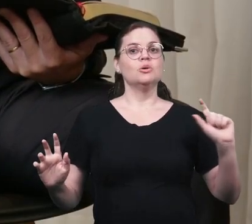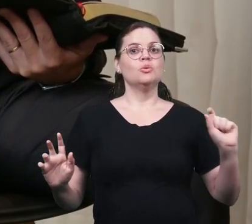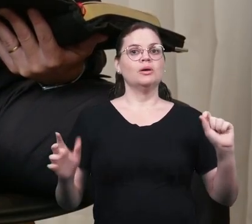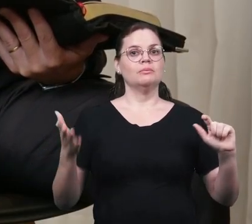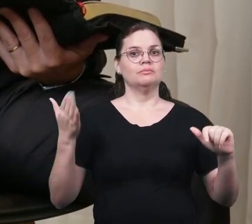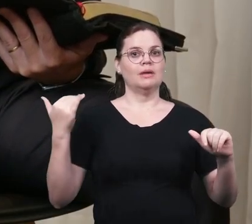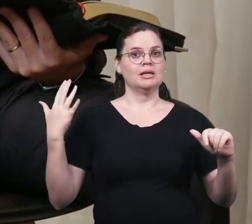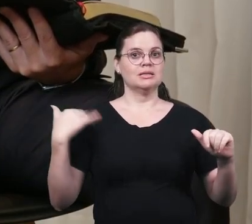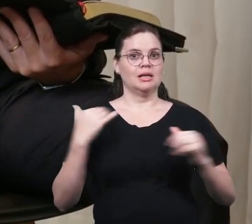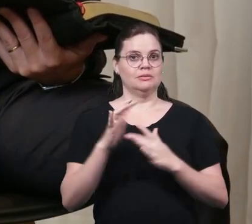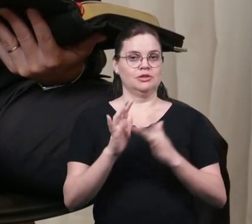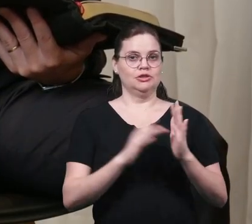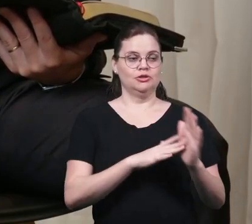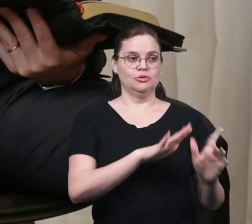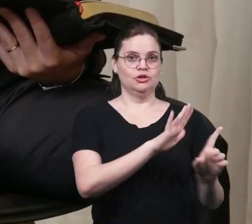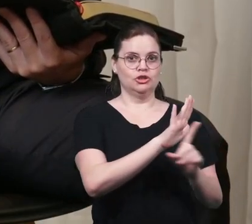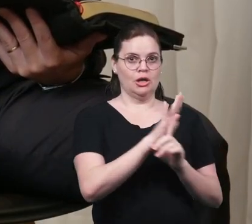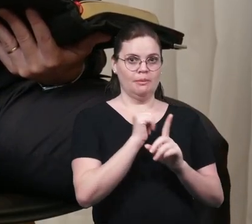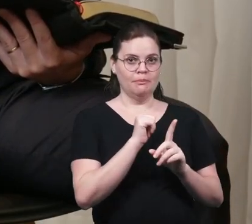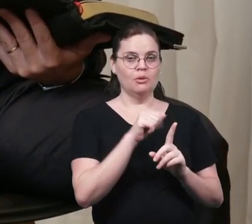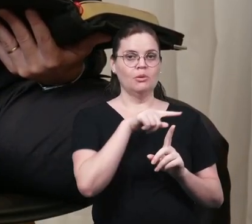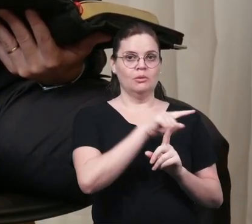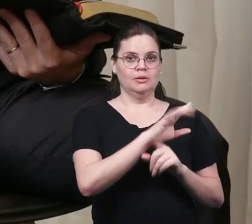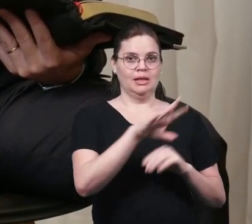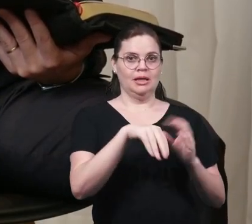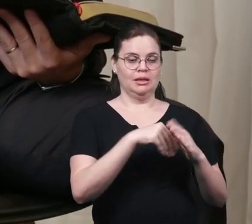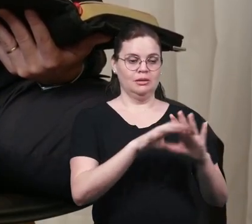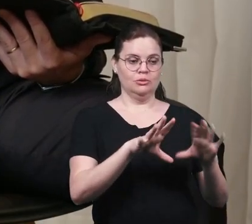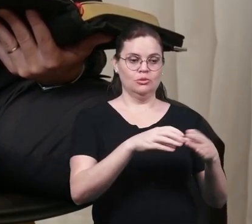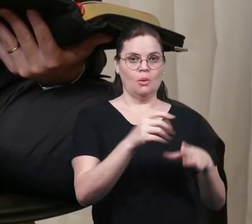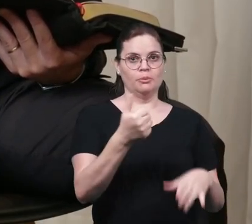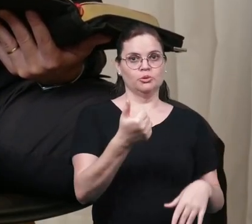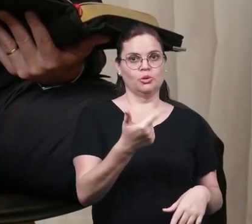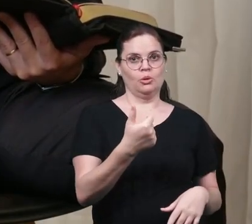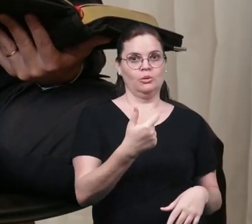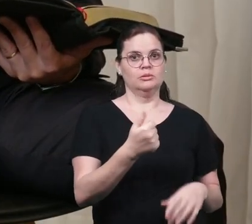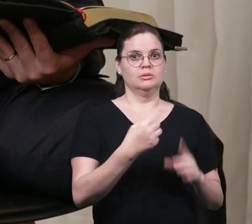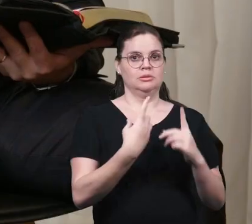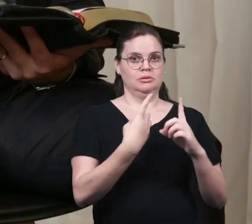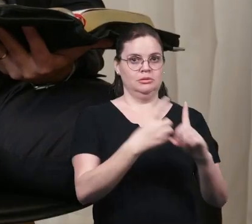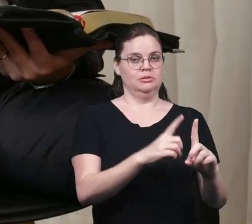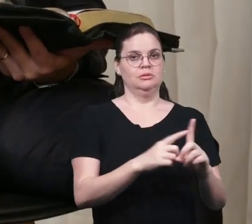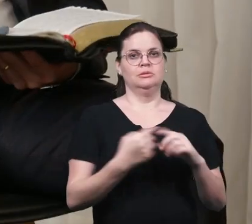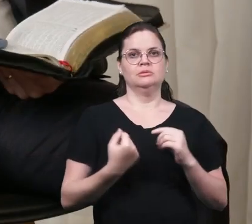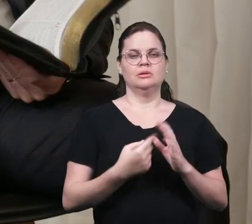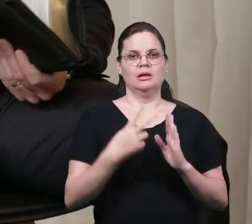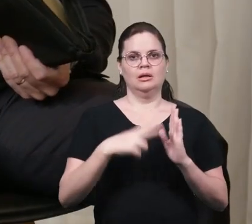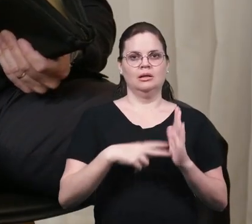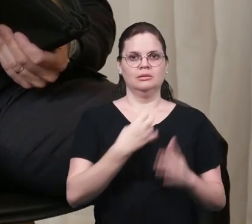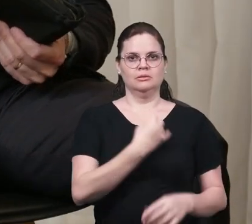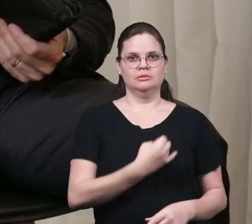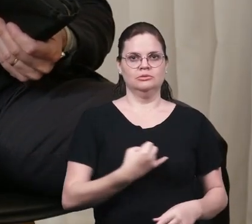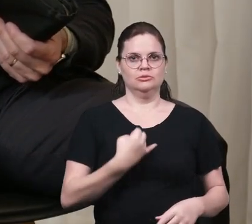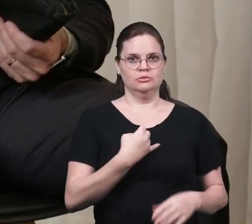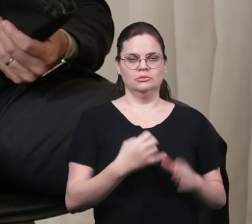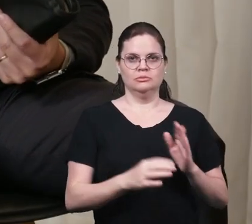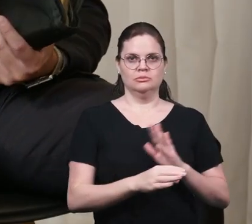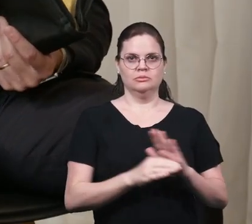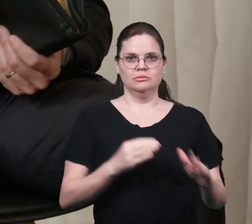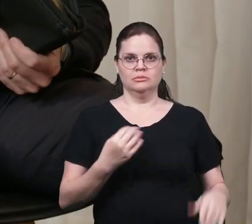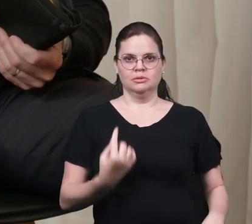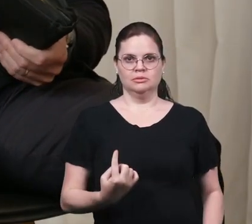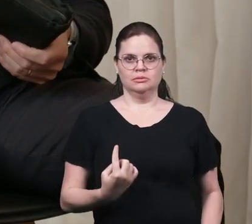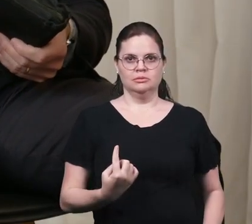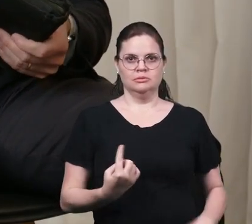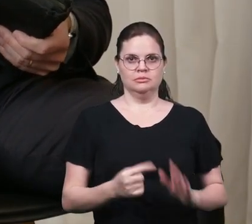chamou, né? E que acompanhou o seu ministério aqui na terra. Lemos lá em João, capítulo